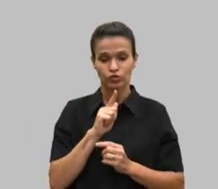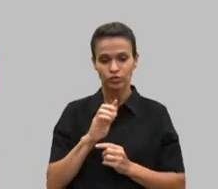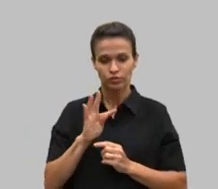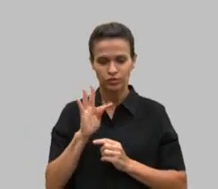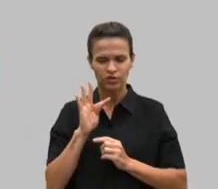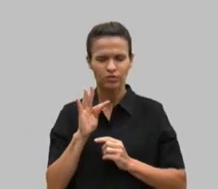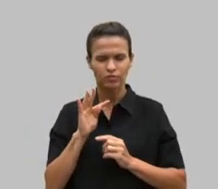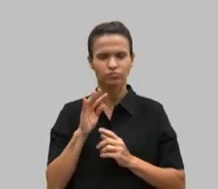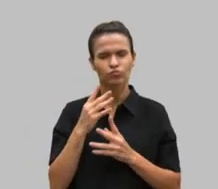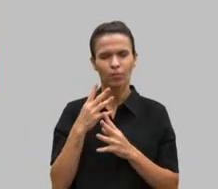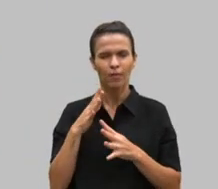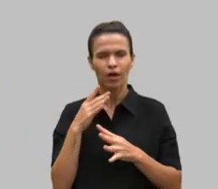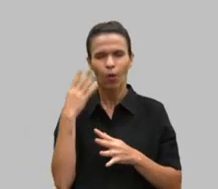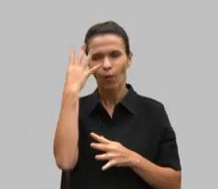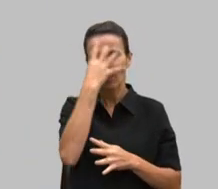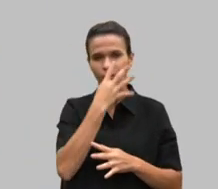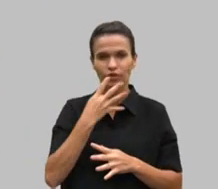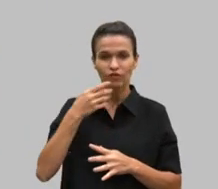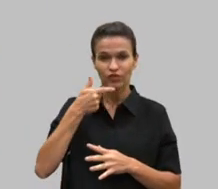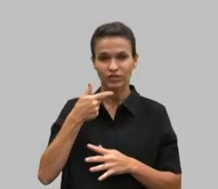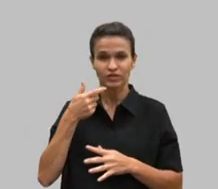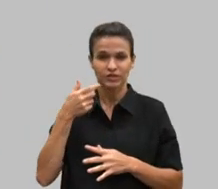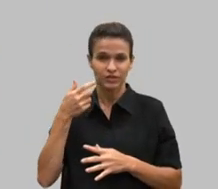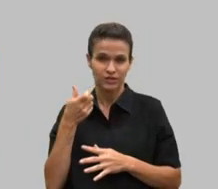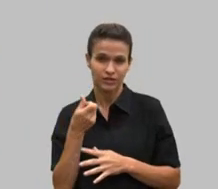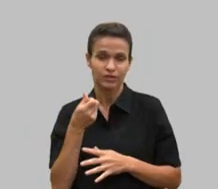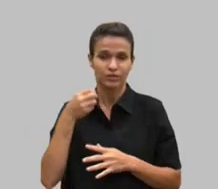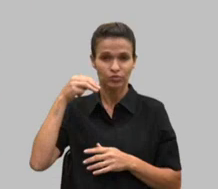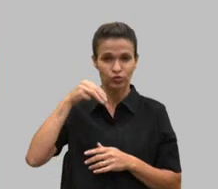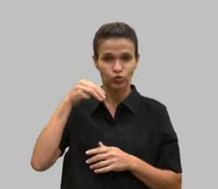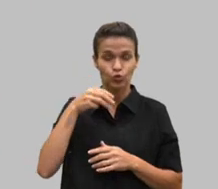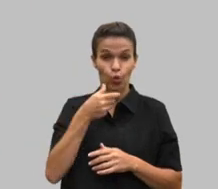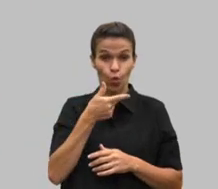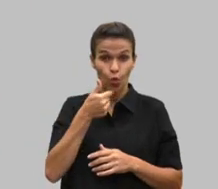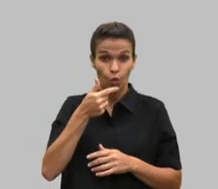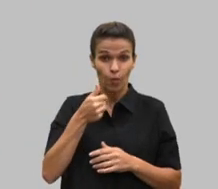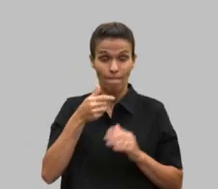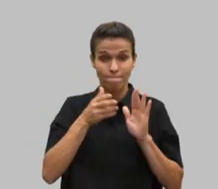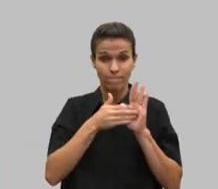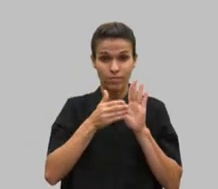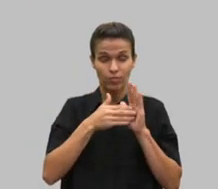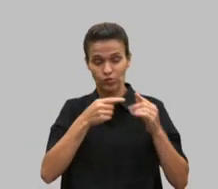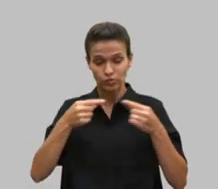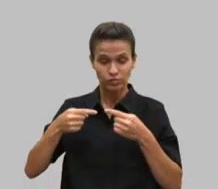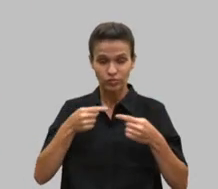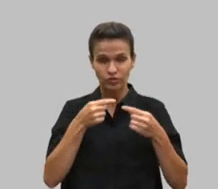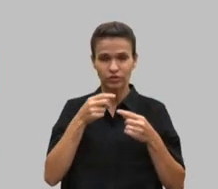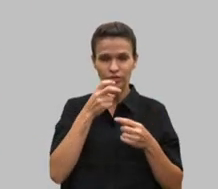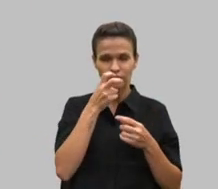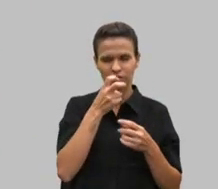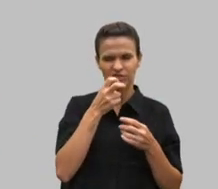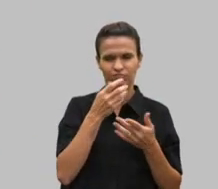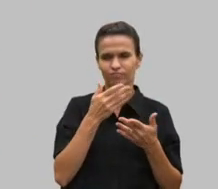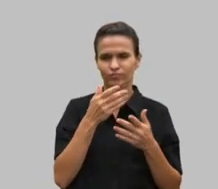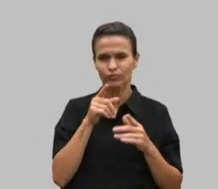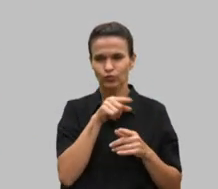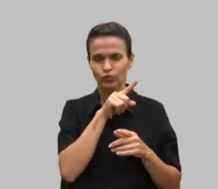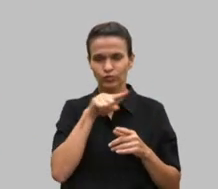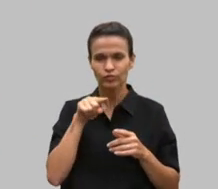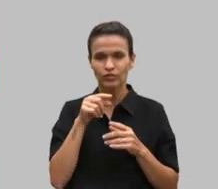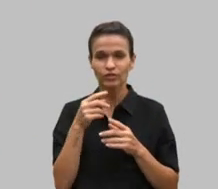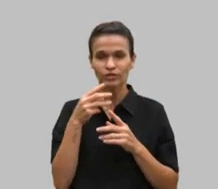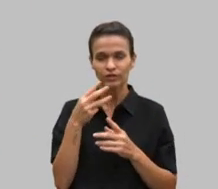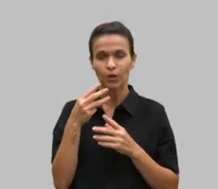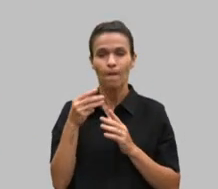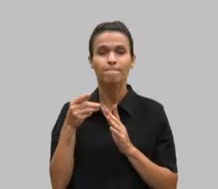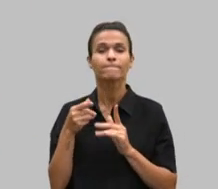de duas horas e 26 minutos com 12 propostas debatidas sendo cinco suprimidas 6 aprovadas e três propostas